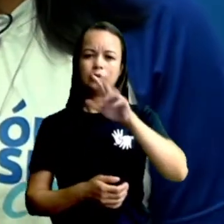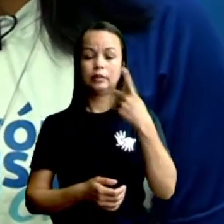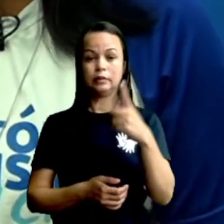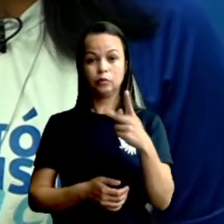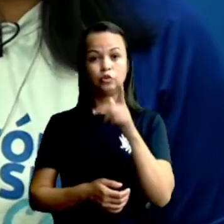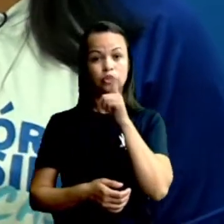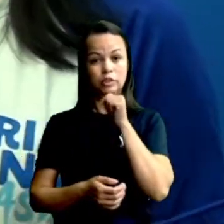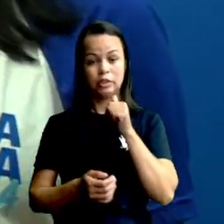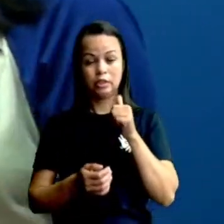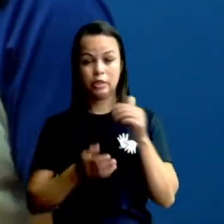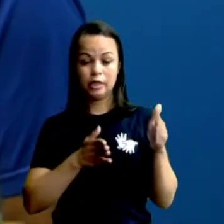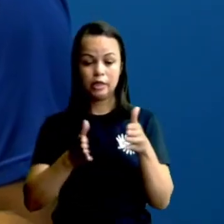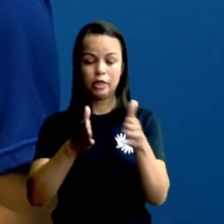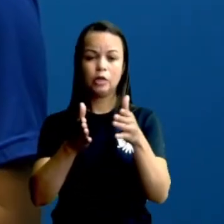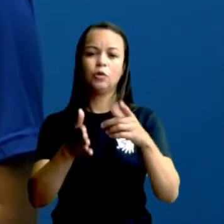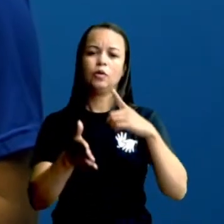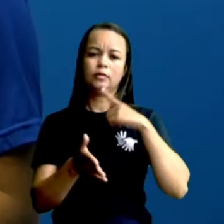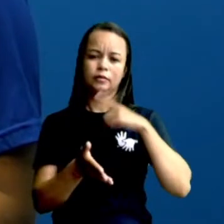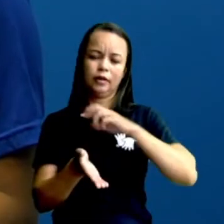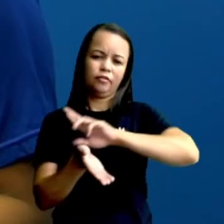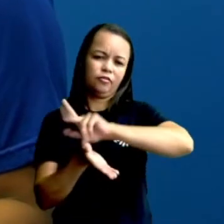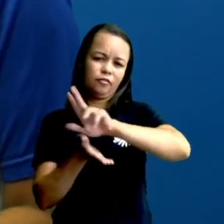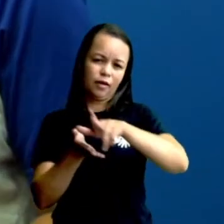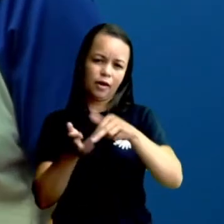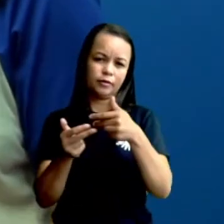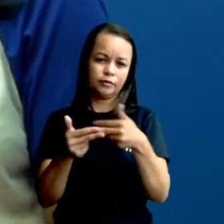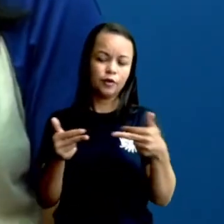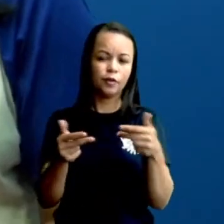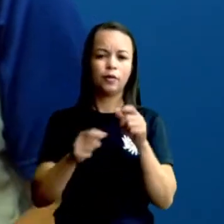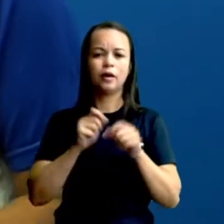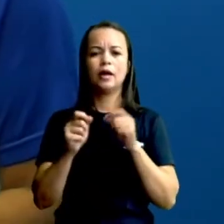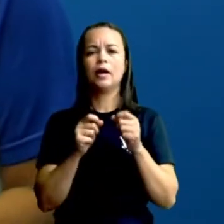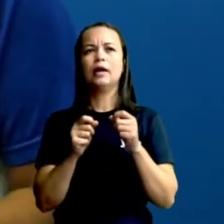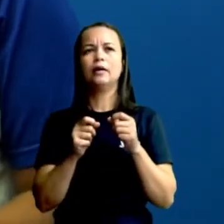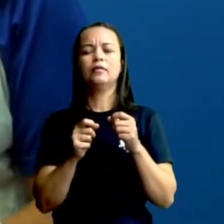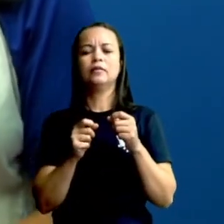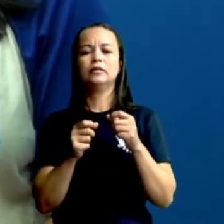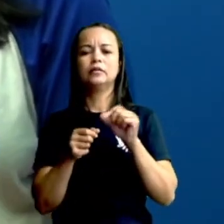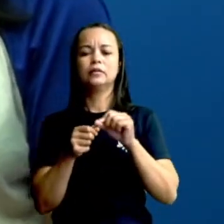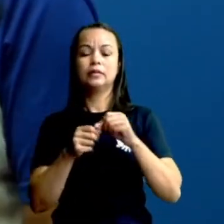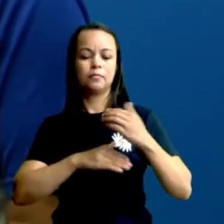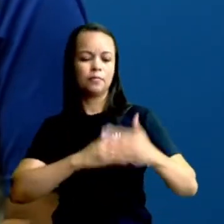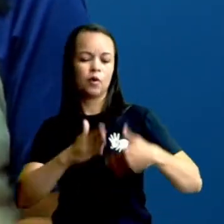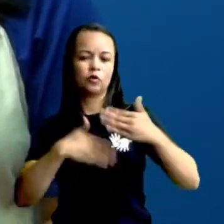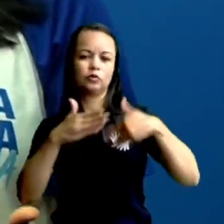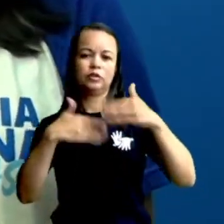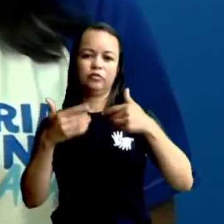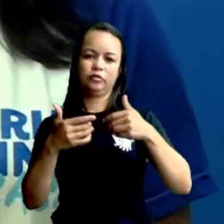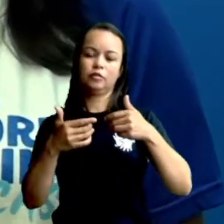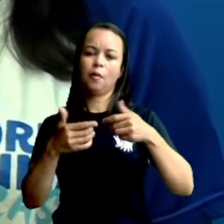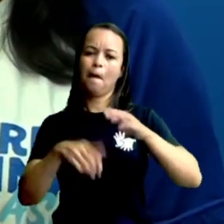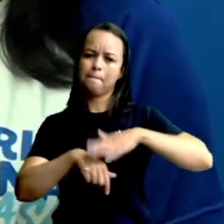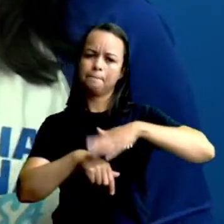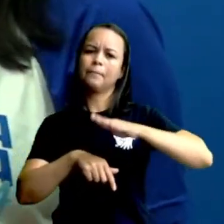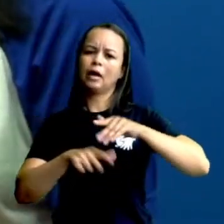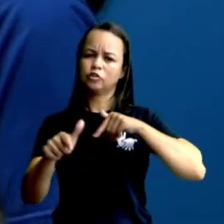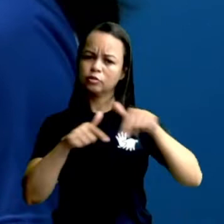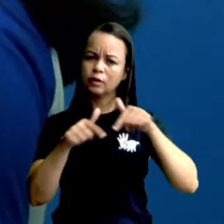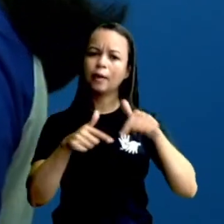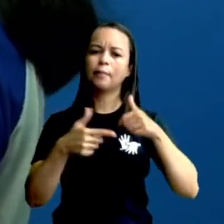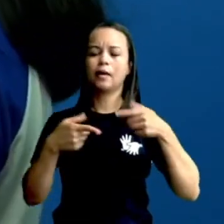muito rica em ecossistemas, fazendo com que haja mais produtividade e mais oferta de empregos